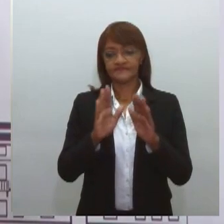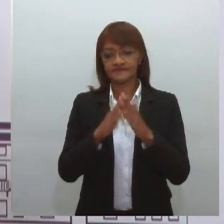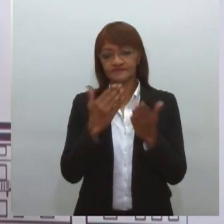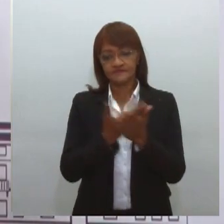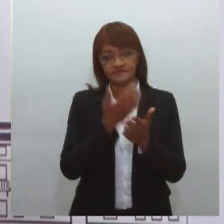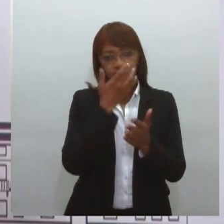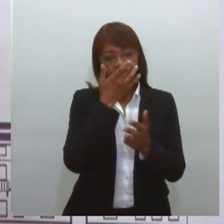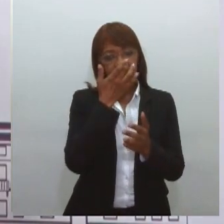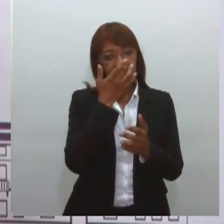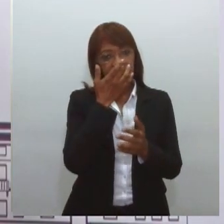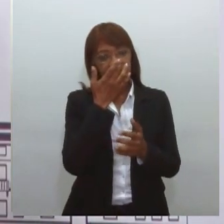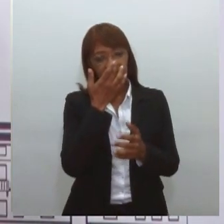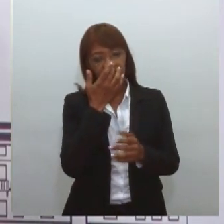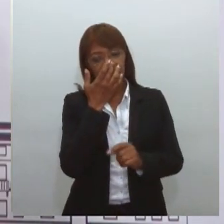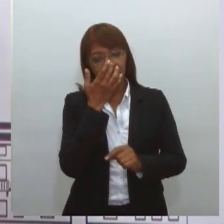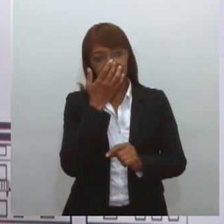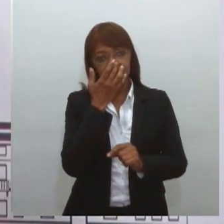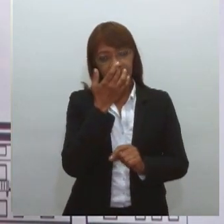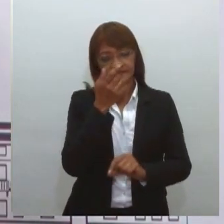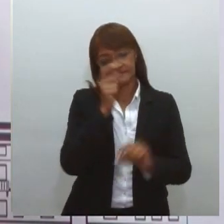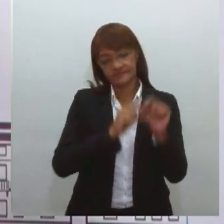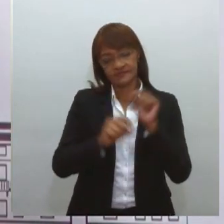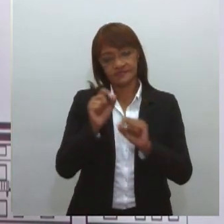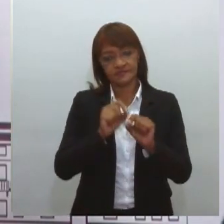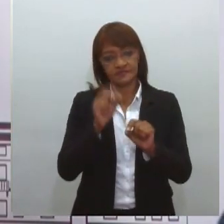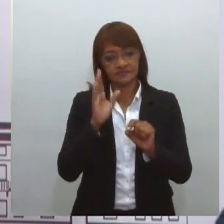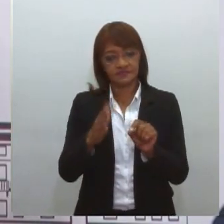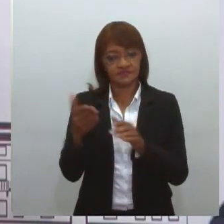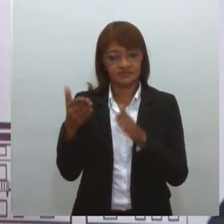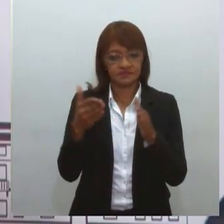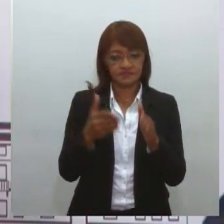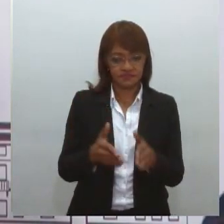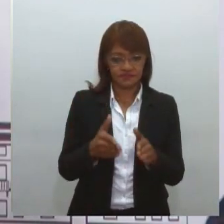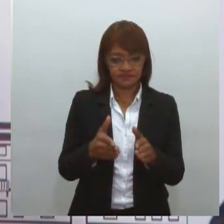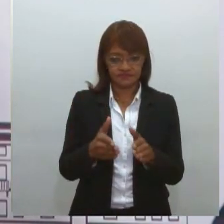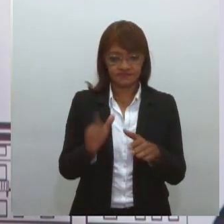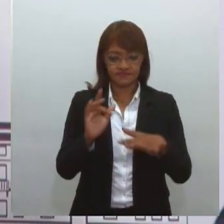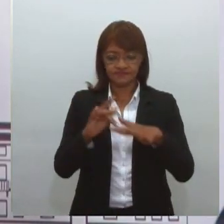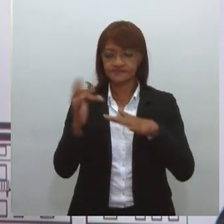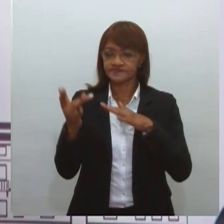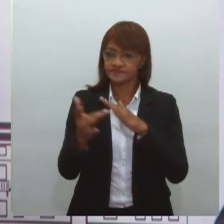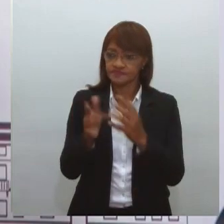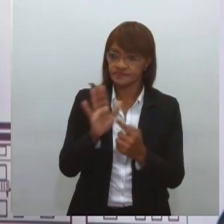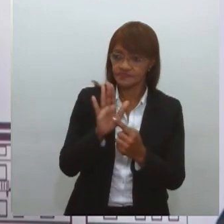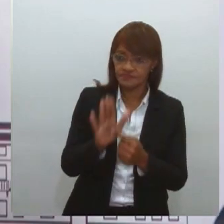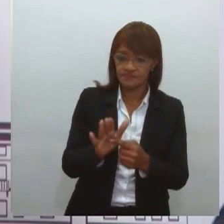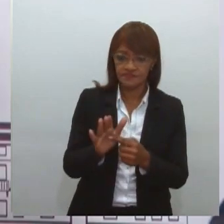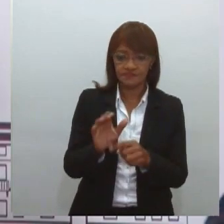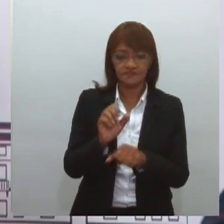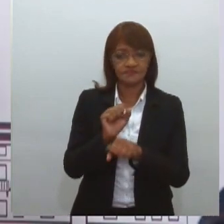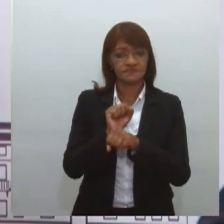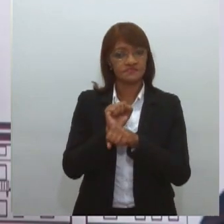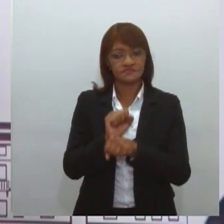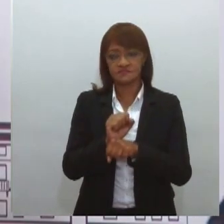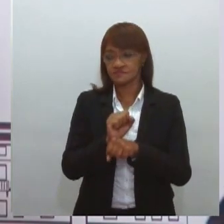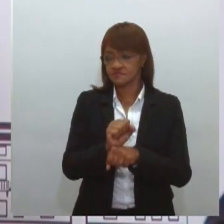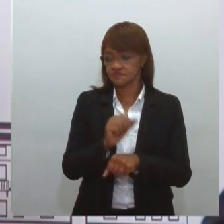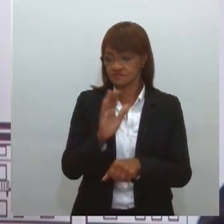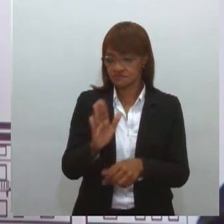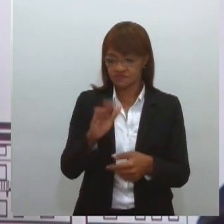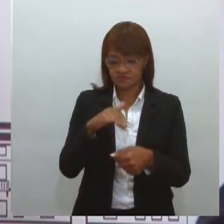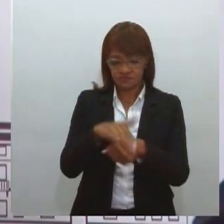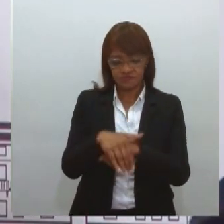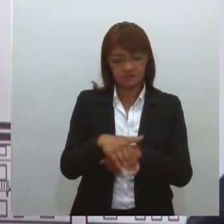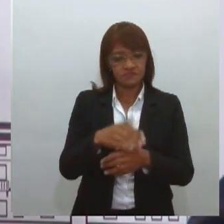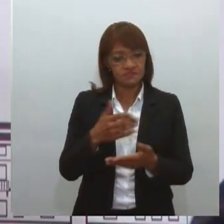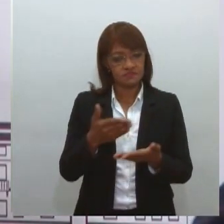eles ficam à noite, lá tem vídeos nas redes sociais mostrando eles esperando os ônibus à noite, sentado no